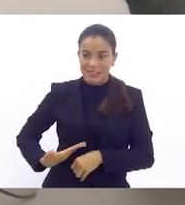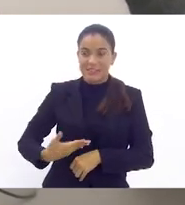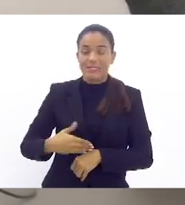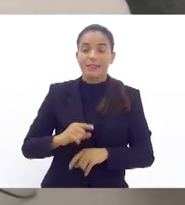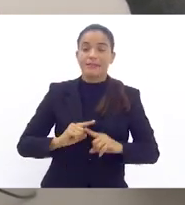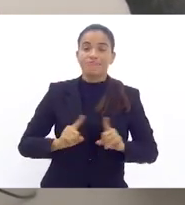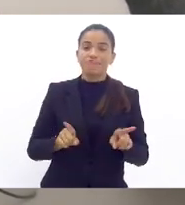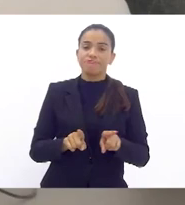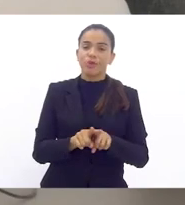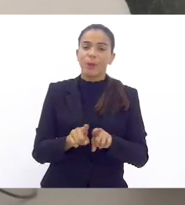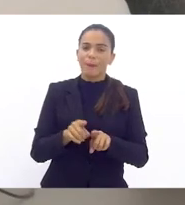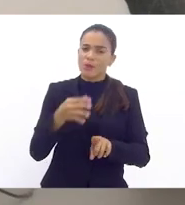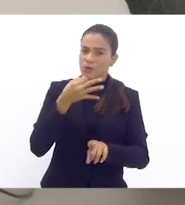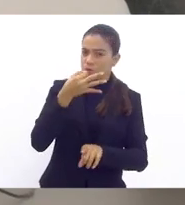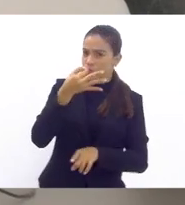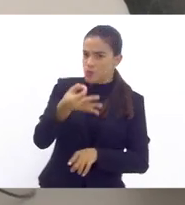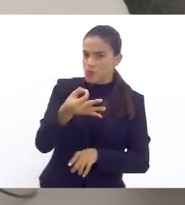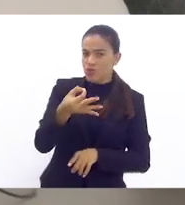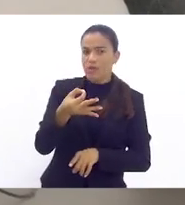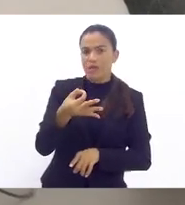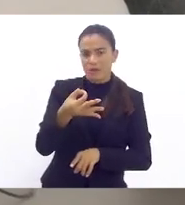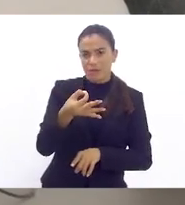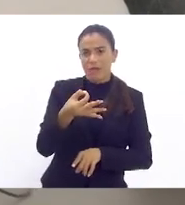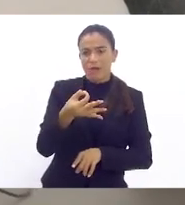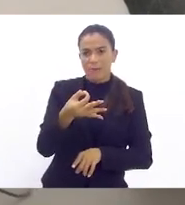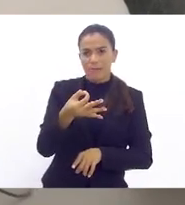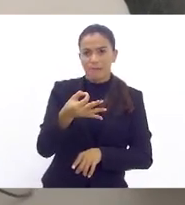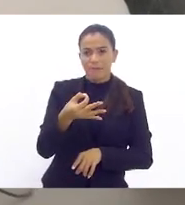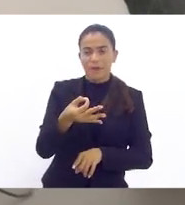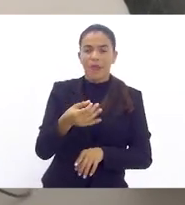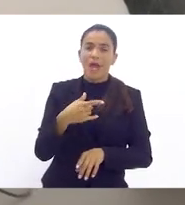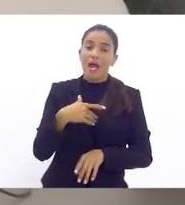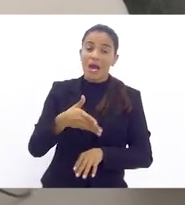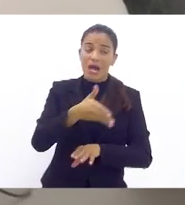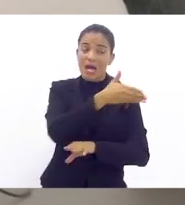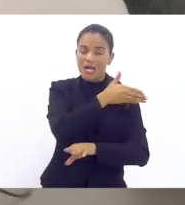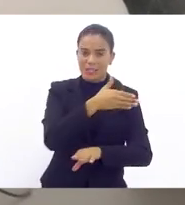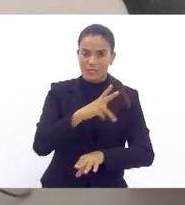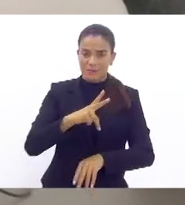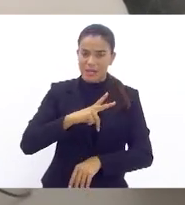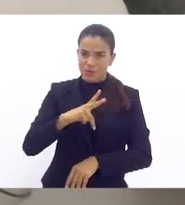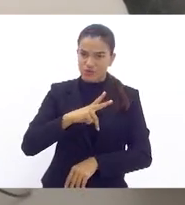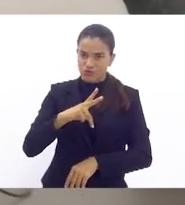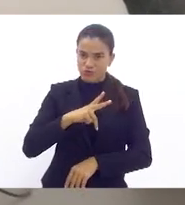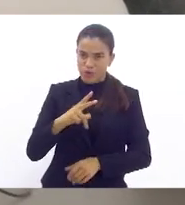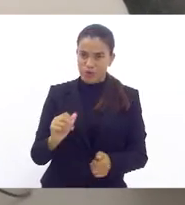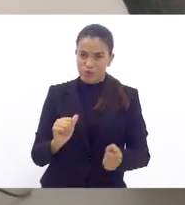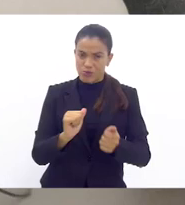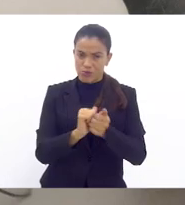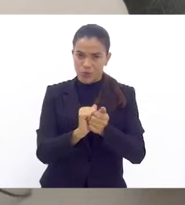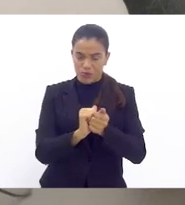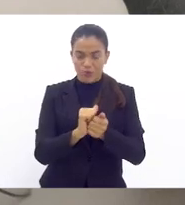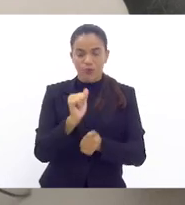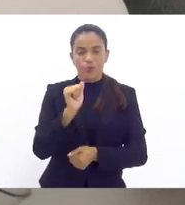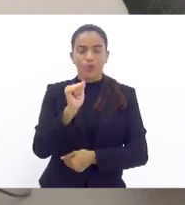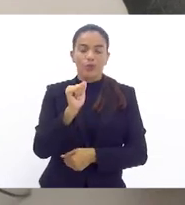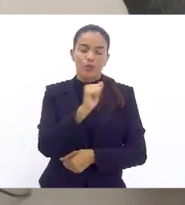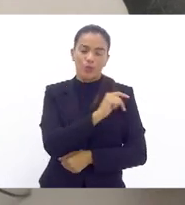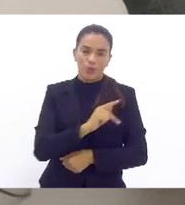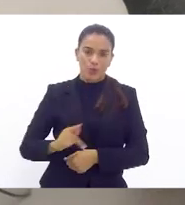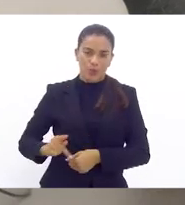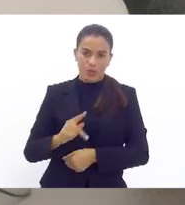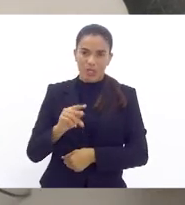também sugerir o que eu já fiz no particular com o presidente, deputado Tandi,